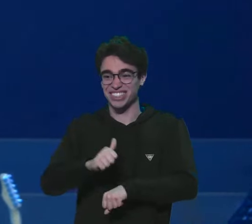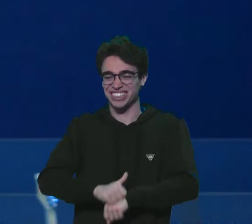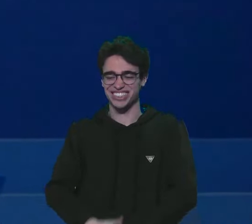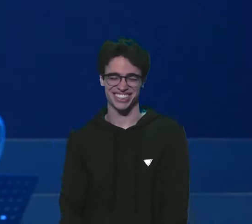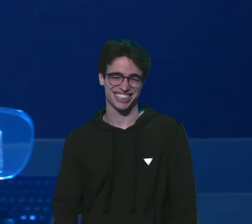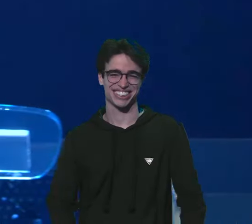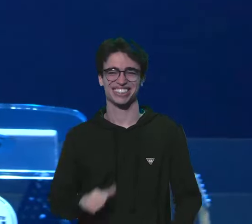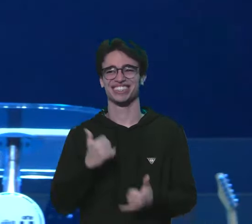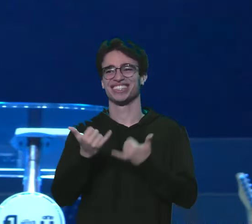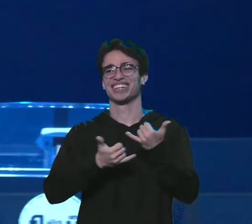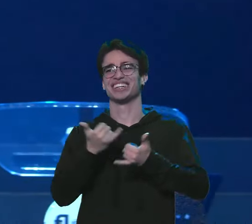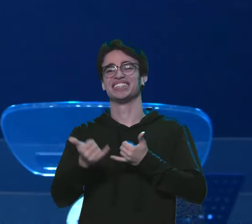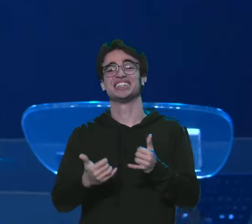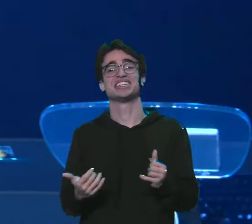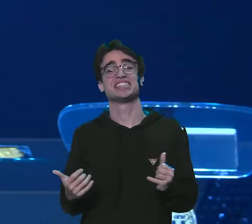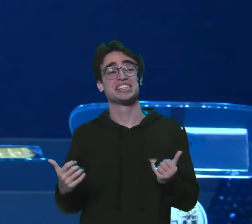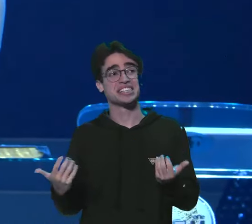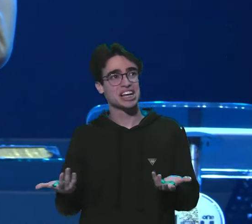E